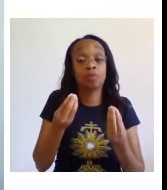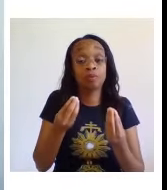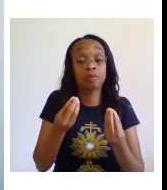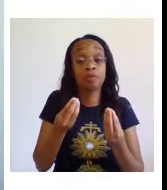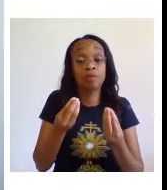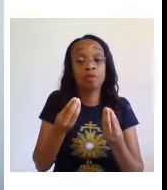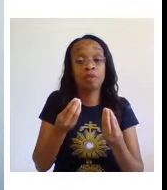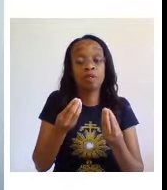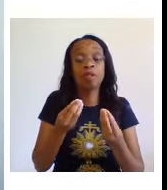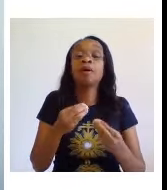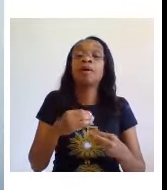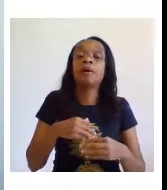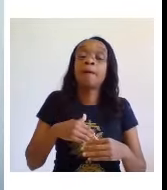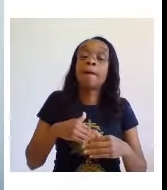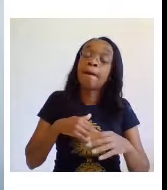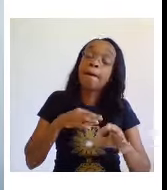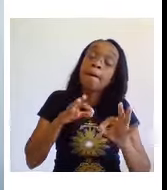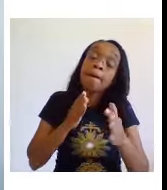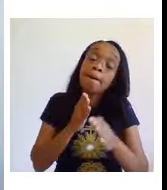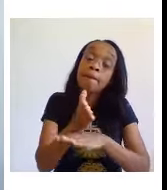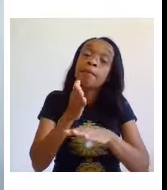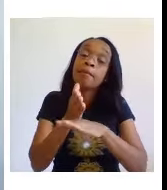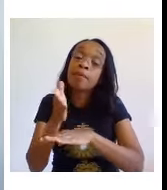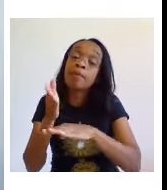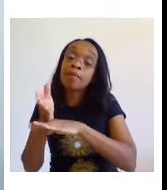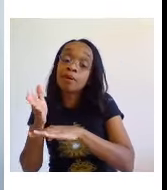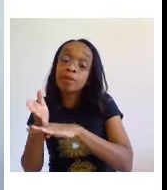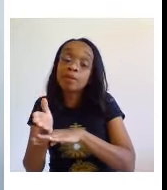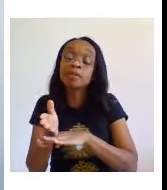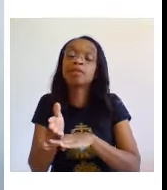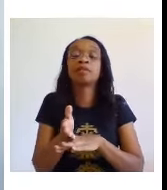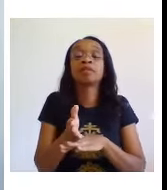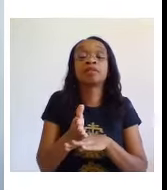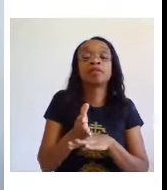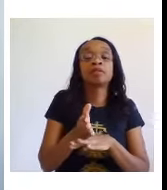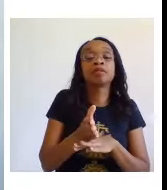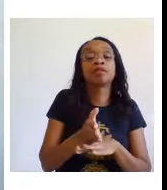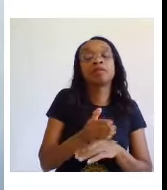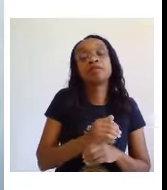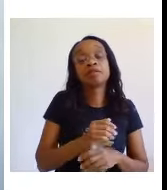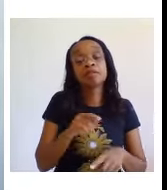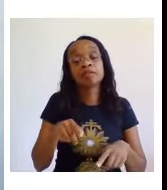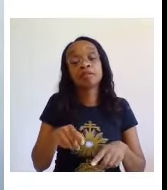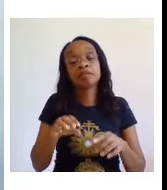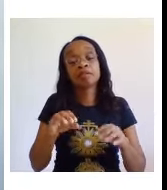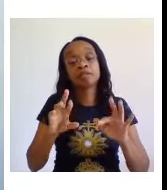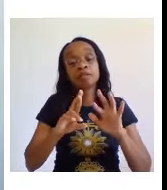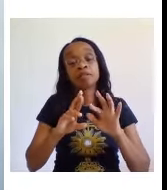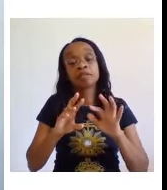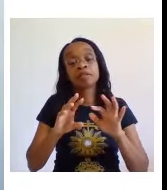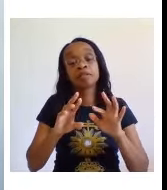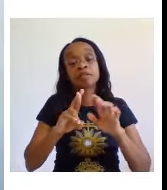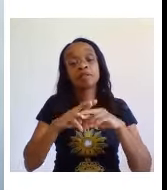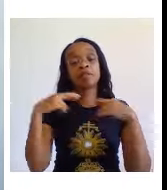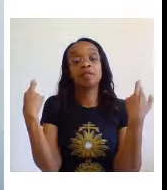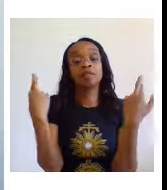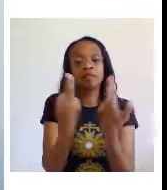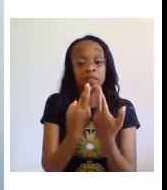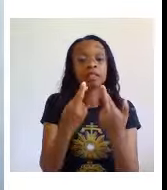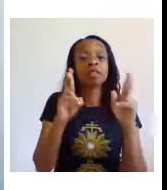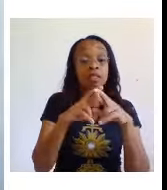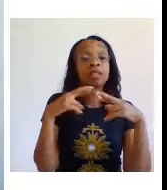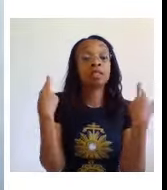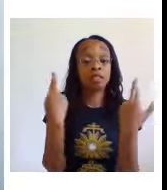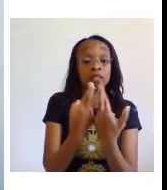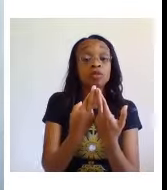é participarmos dessa gestão pública, e nós estamos tendo audiências públicas para a criação do